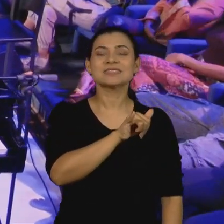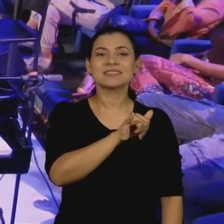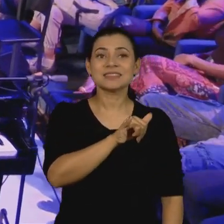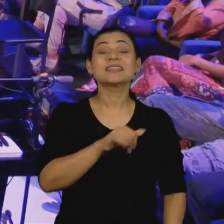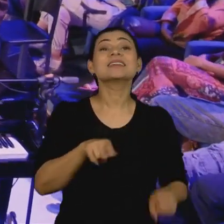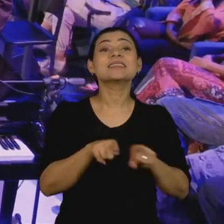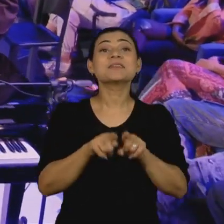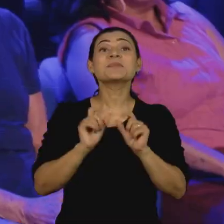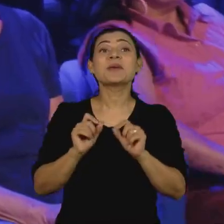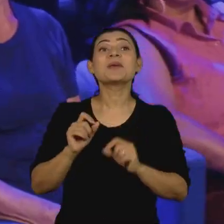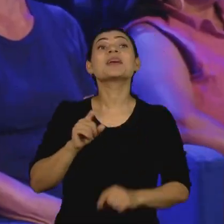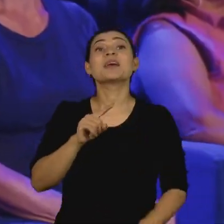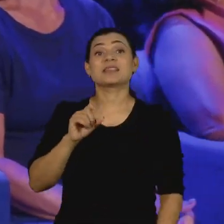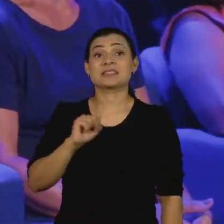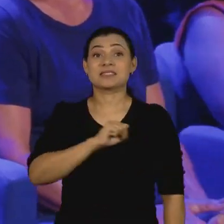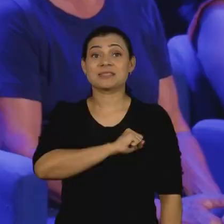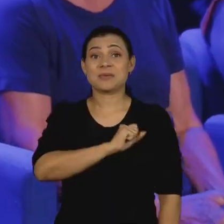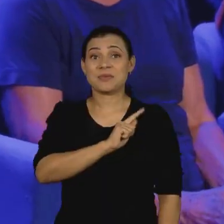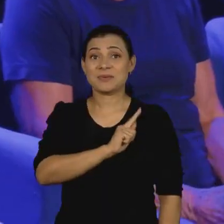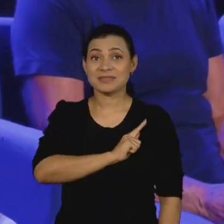Zé Garoto, São Gonçalo,